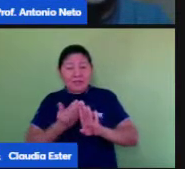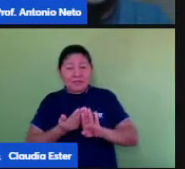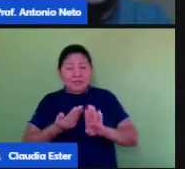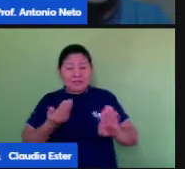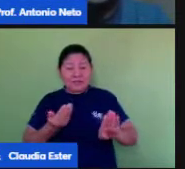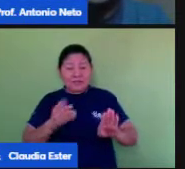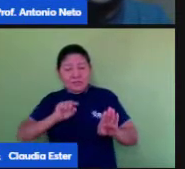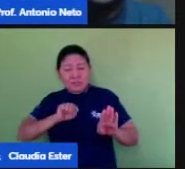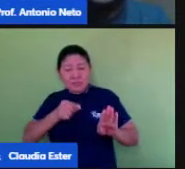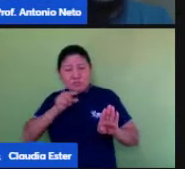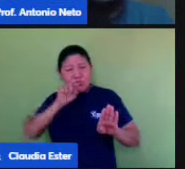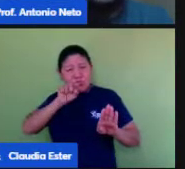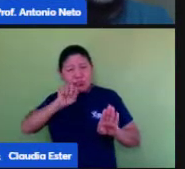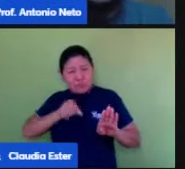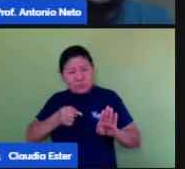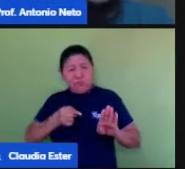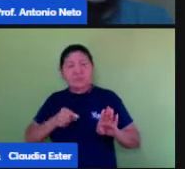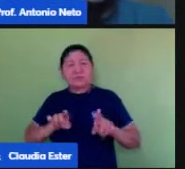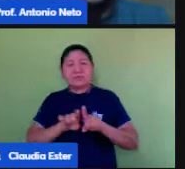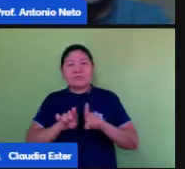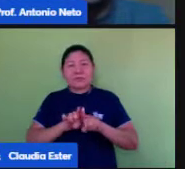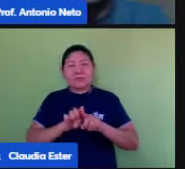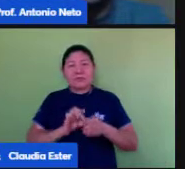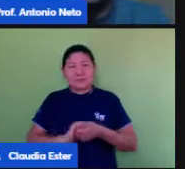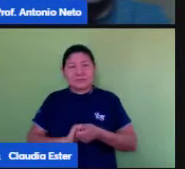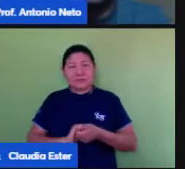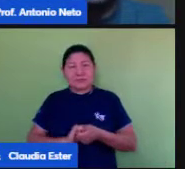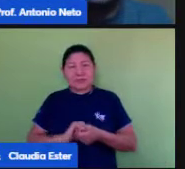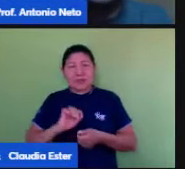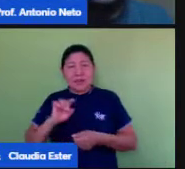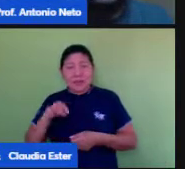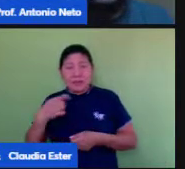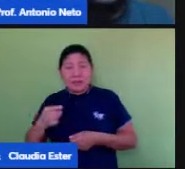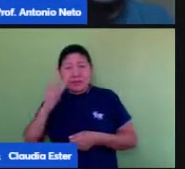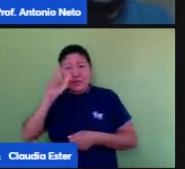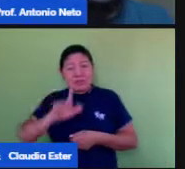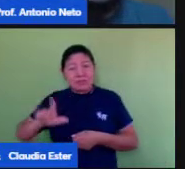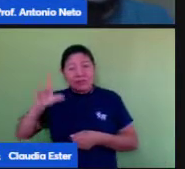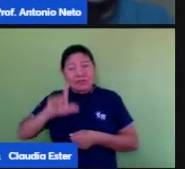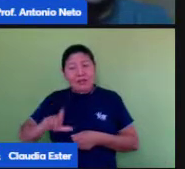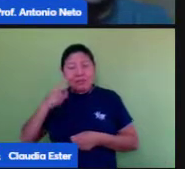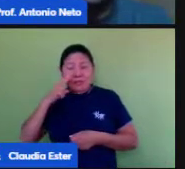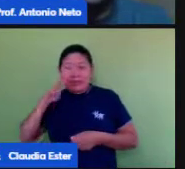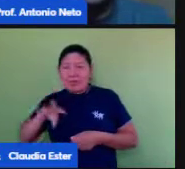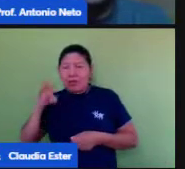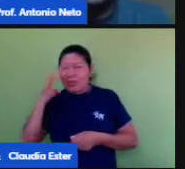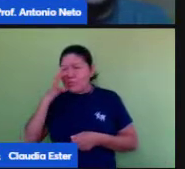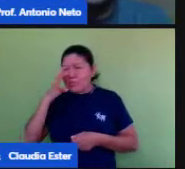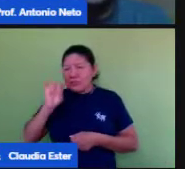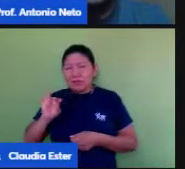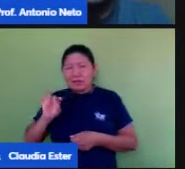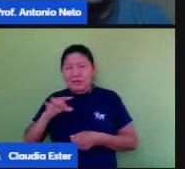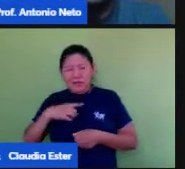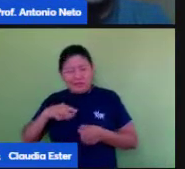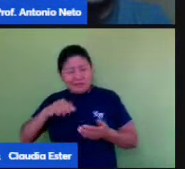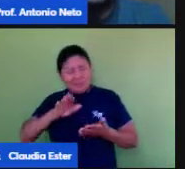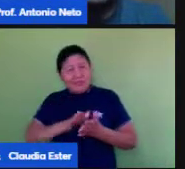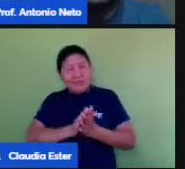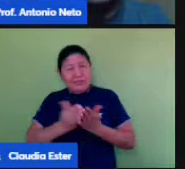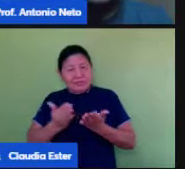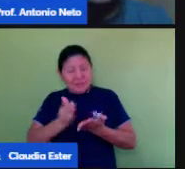e de aposto. E no campo de atuação artístico-literário, observar em poemas concretos o formato,